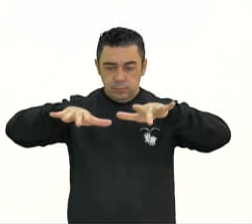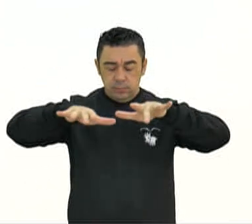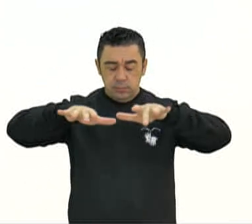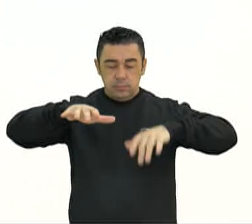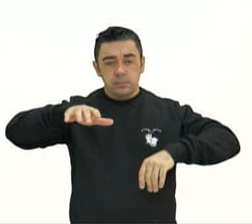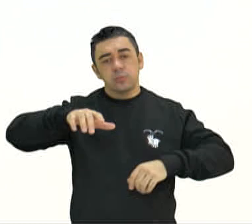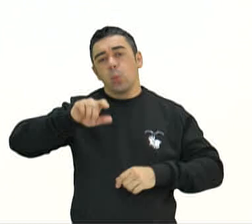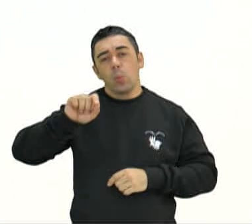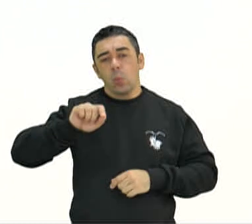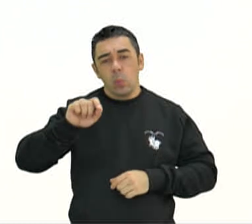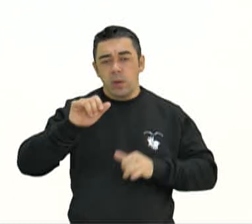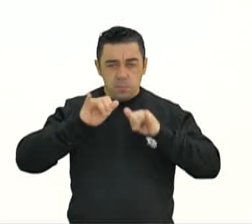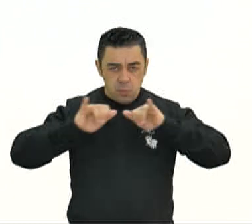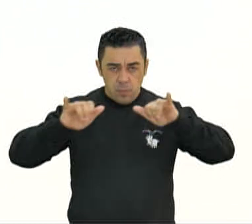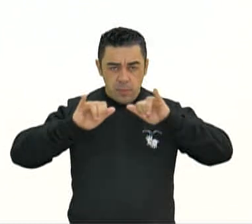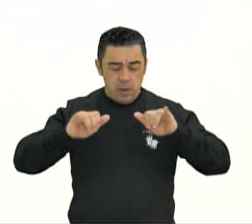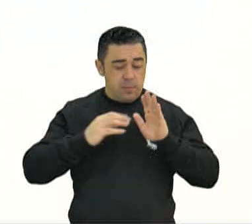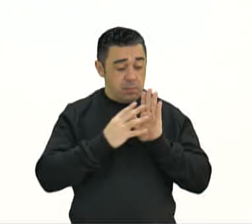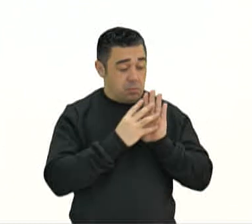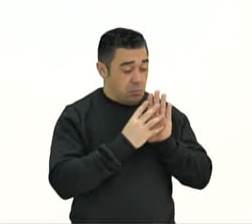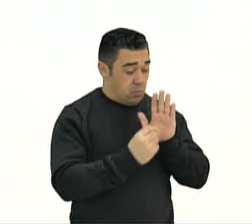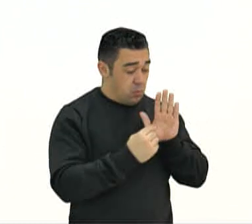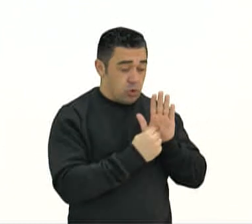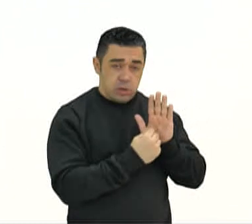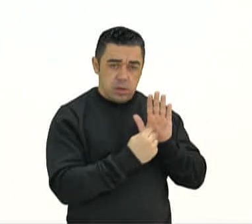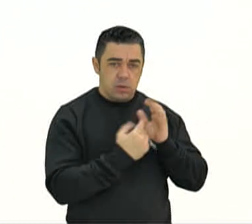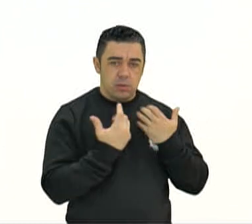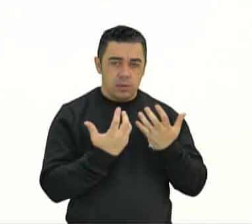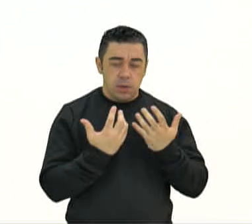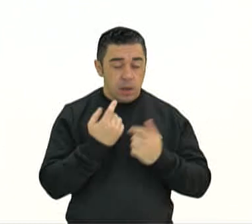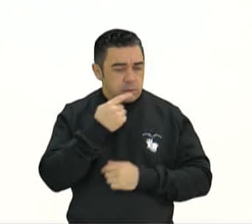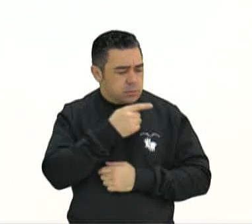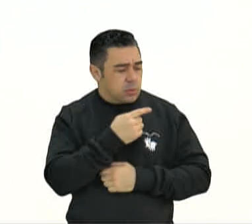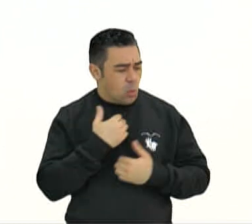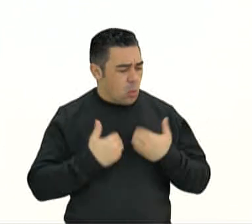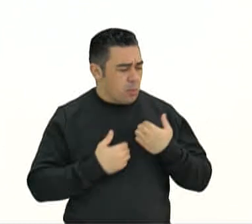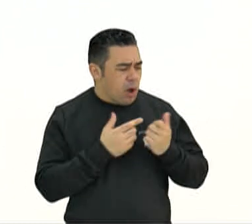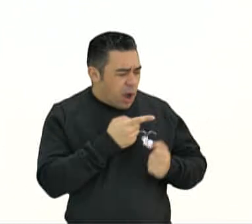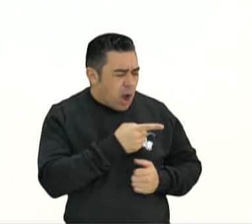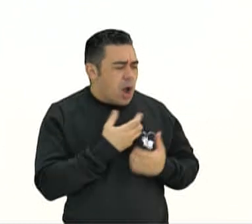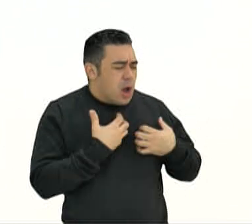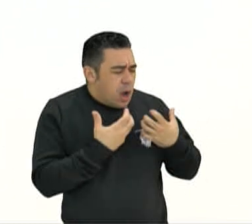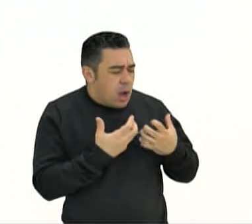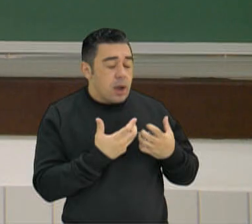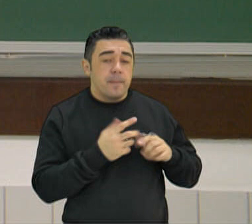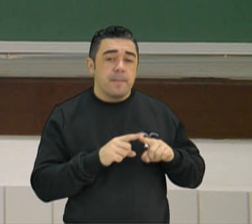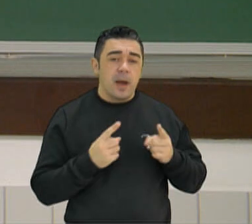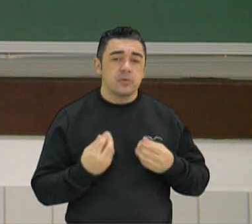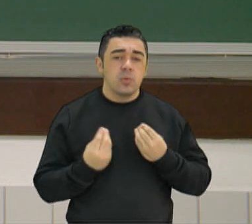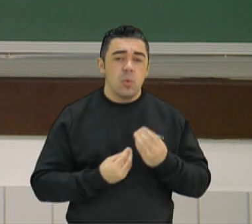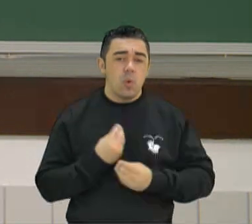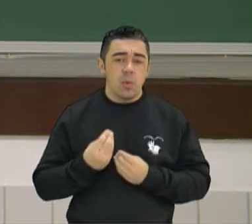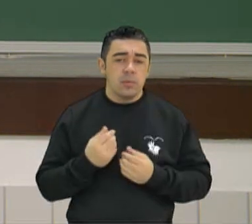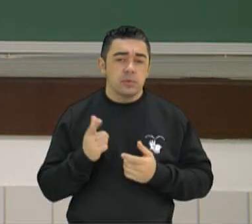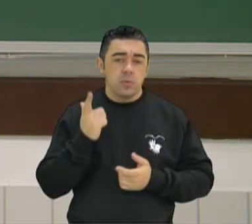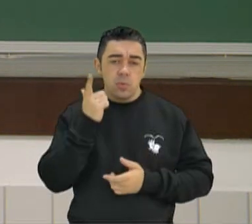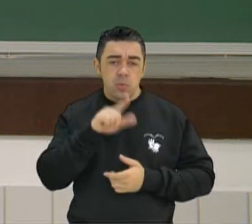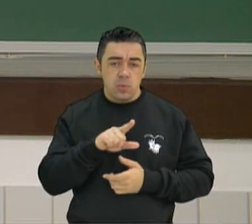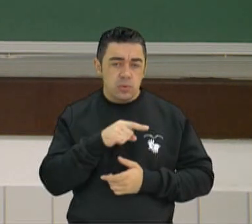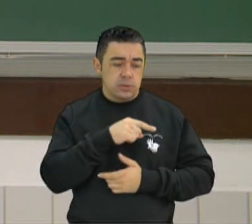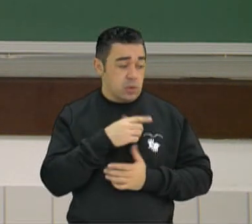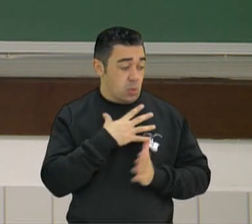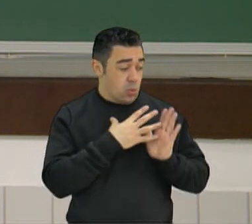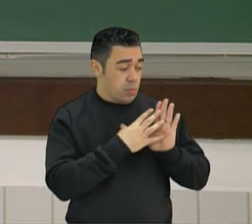devemos seguir, nós devemos querer alcançar. Para alcançar esse modelo, eles nos fornecem os meios, quais são os caminhos para